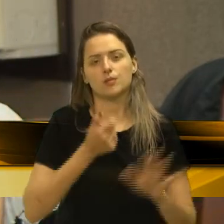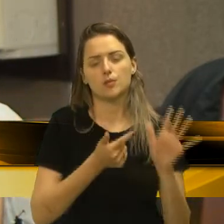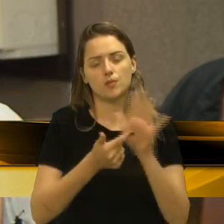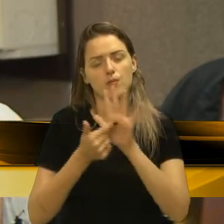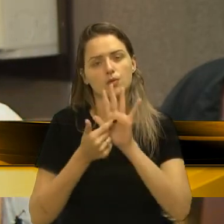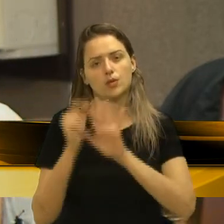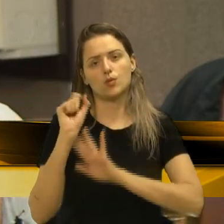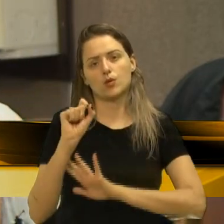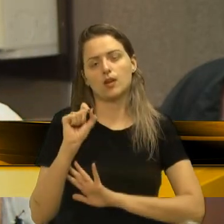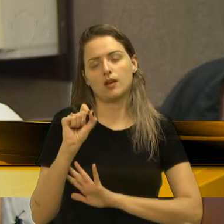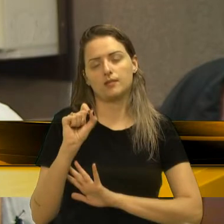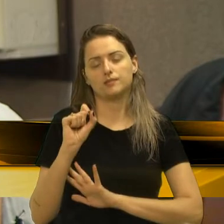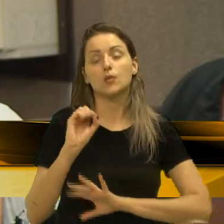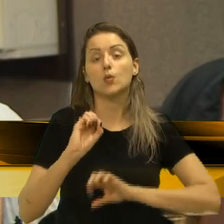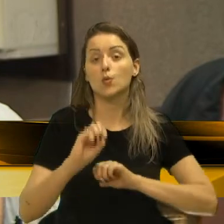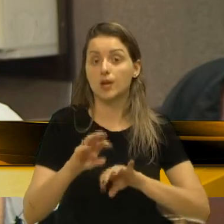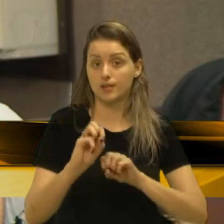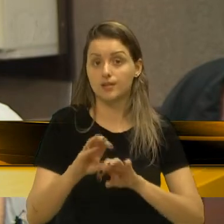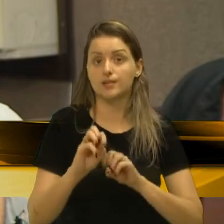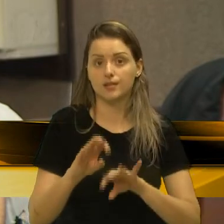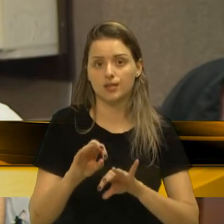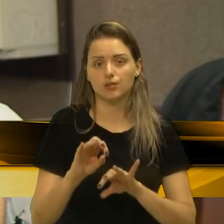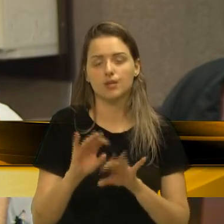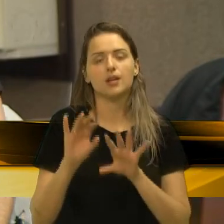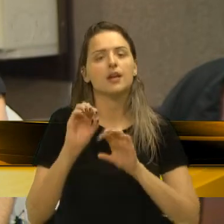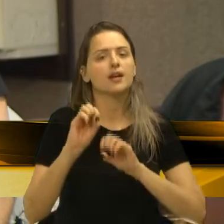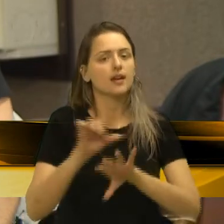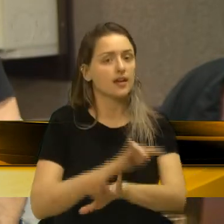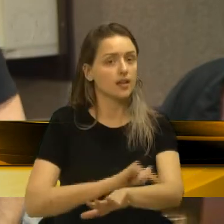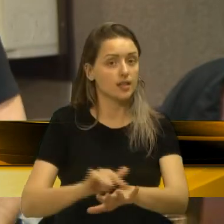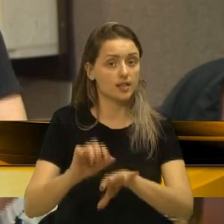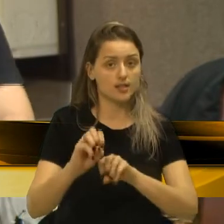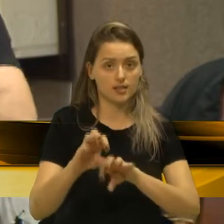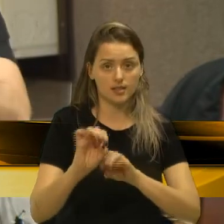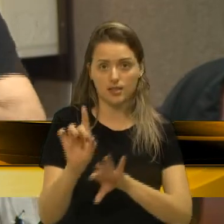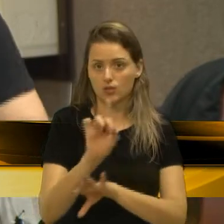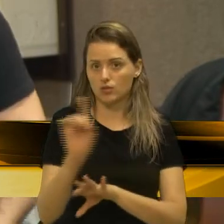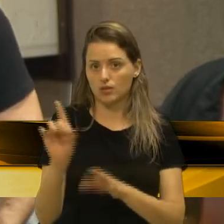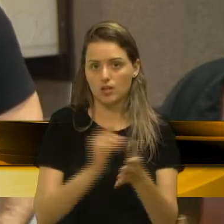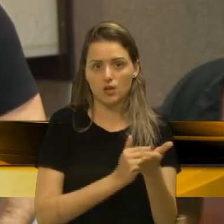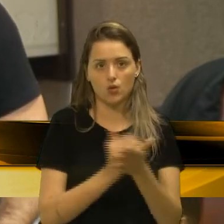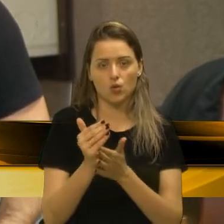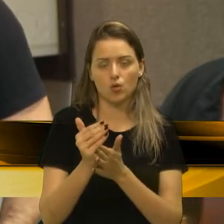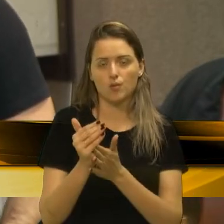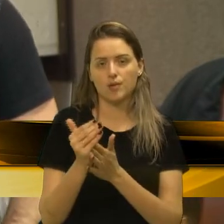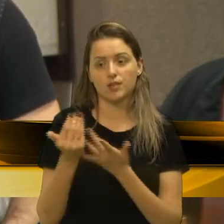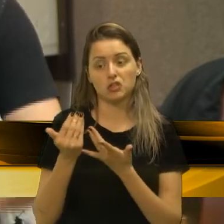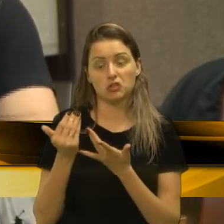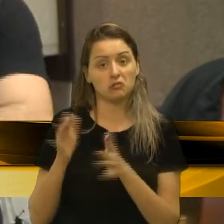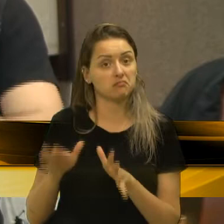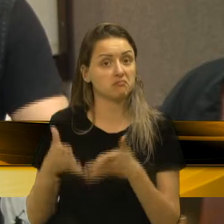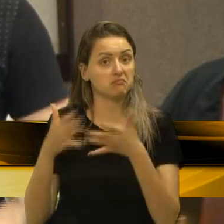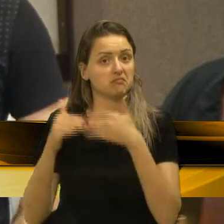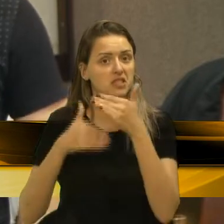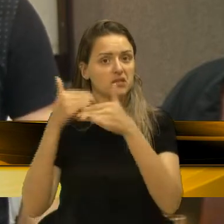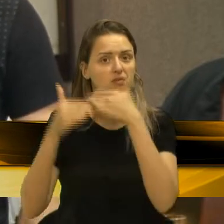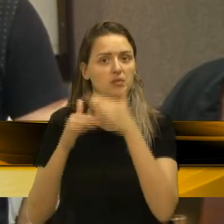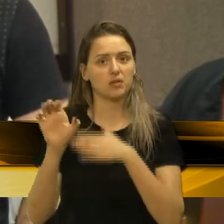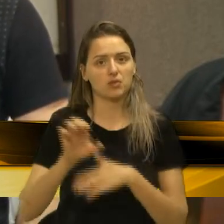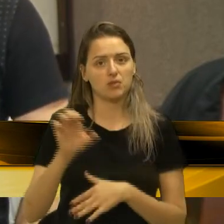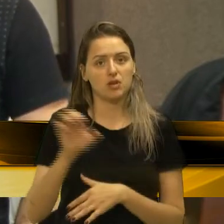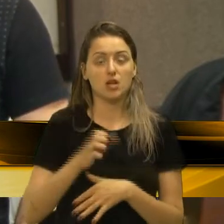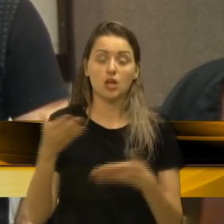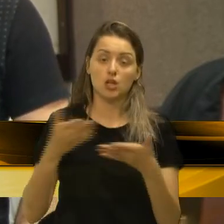a questão da nossa educação. Educação ela não é de hoje, não chegou nas mãos do Eduardo Leite, o culpado de toda a